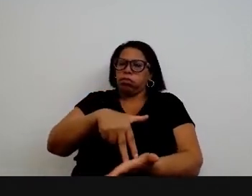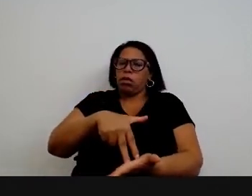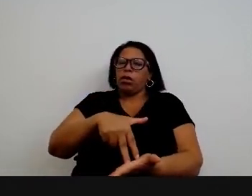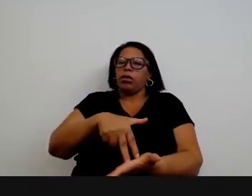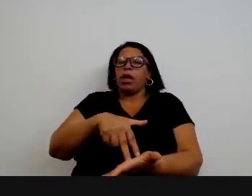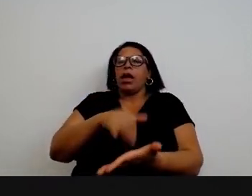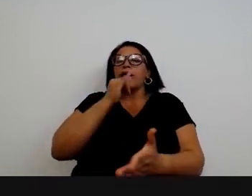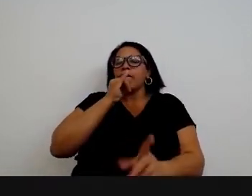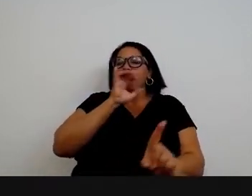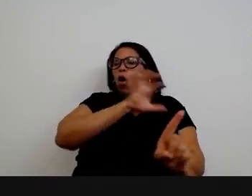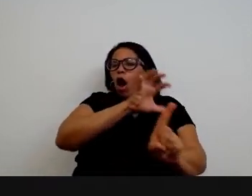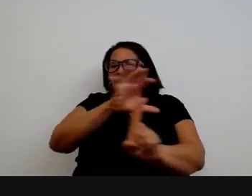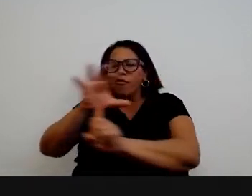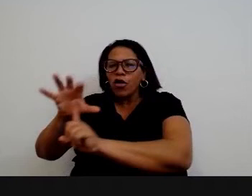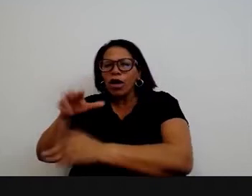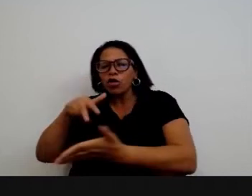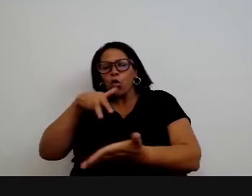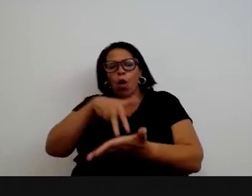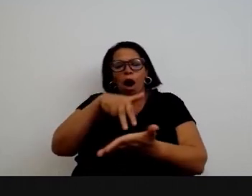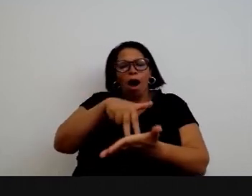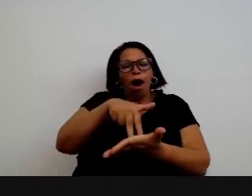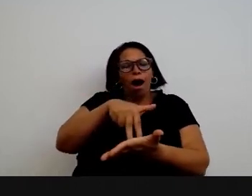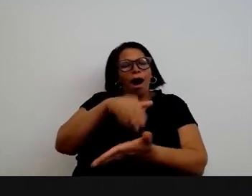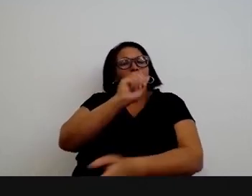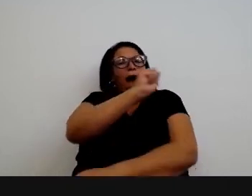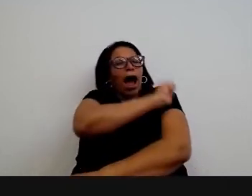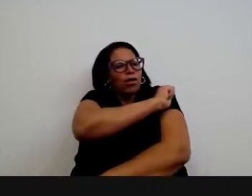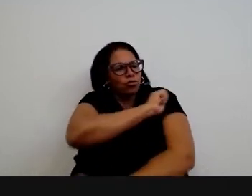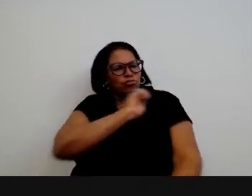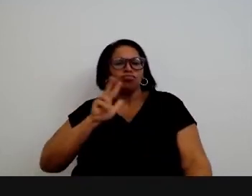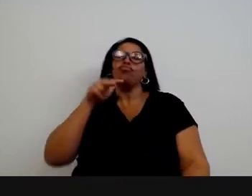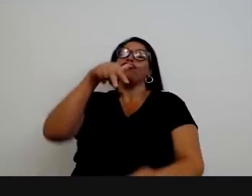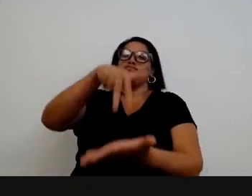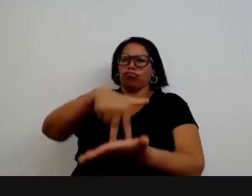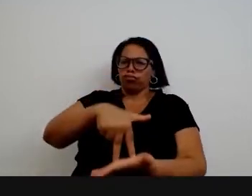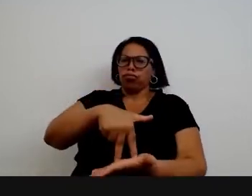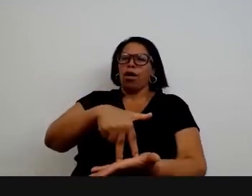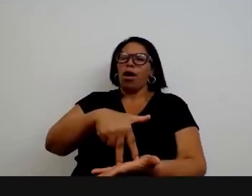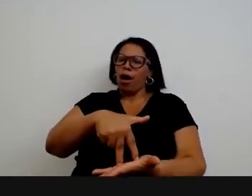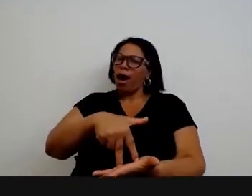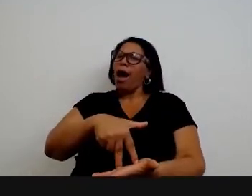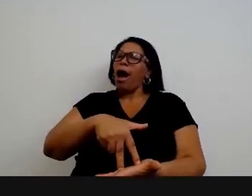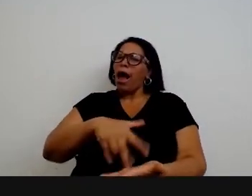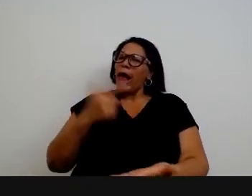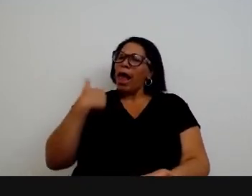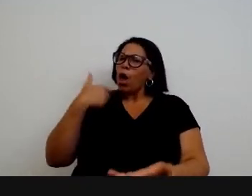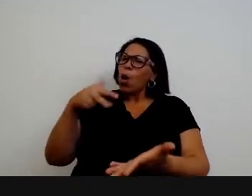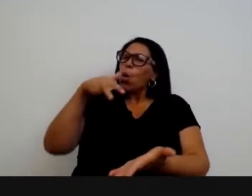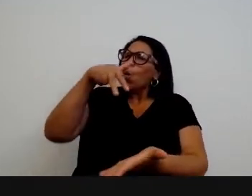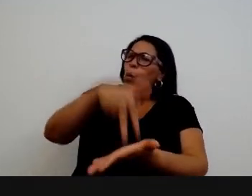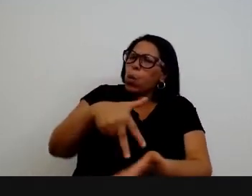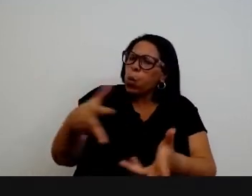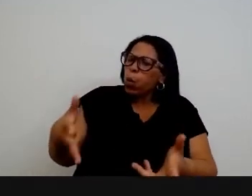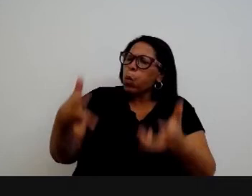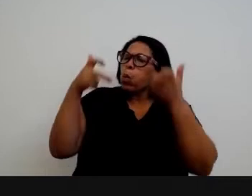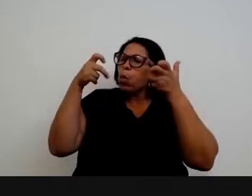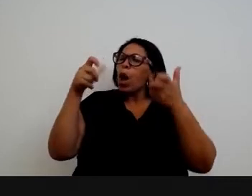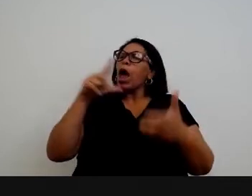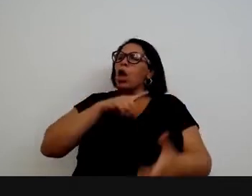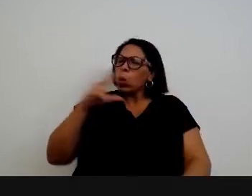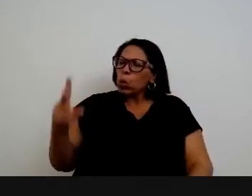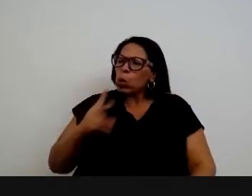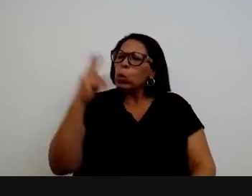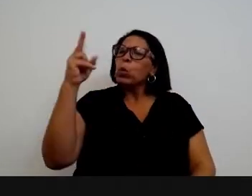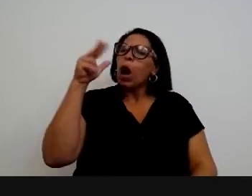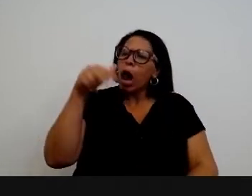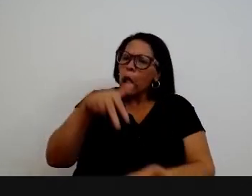não existe um impacto maior que quando esse garoto, ele fala, poxa, eu sou escutado, né? Eu tenho um